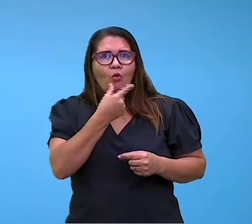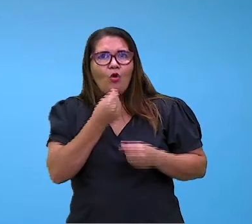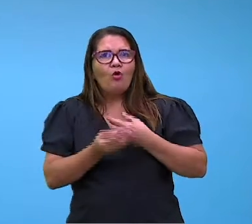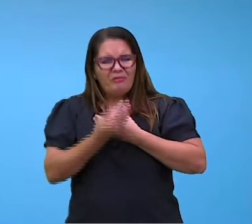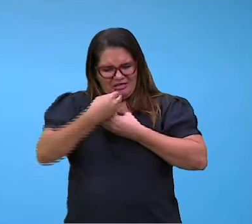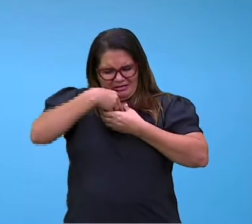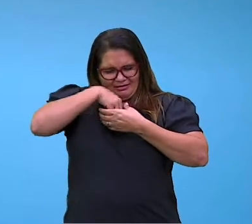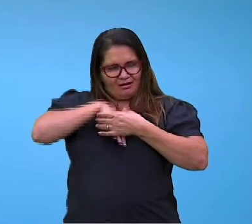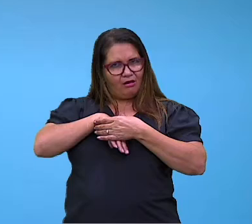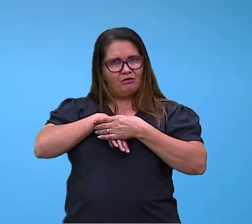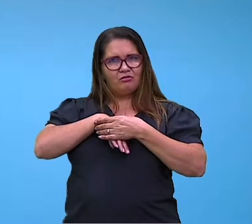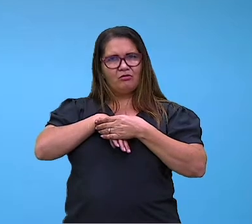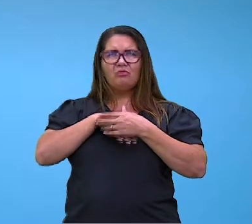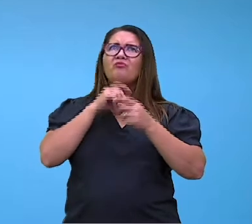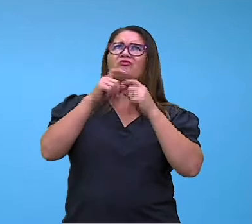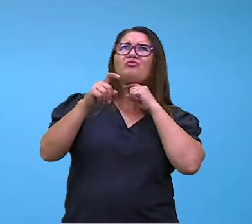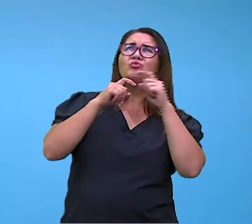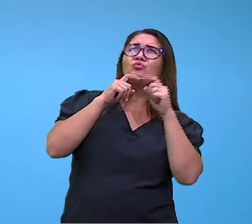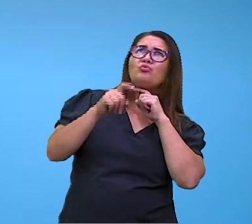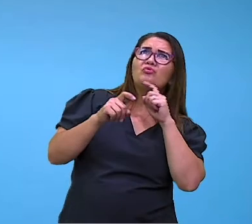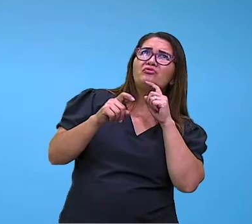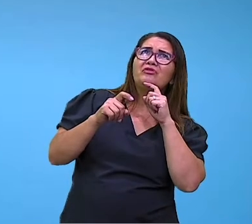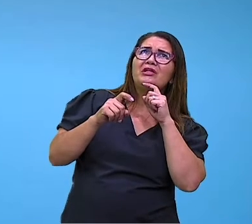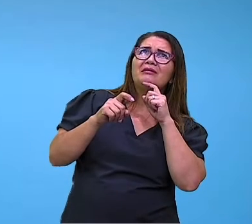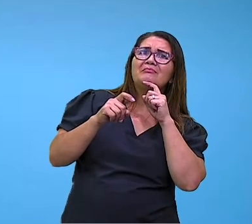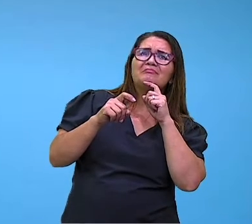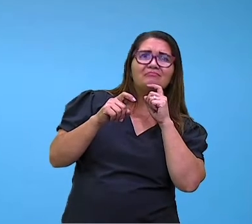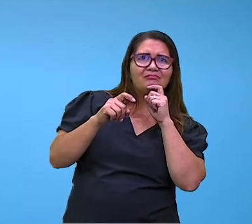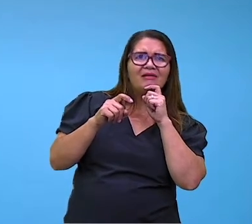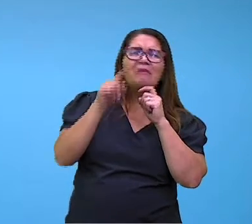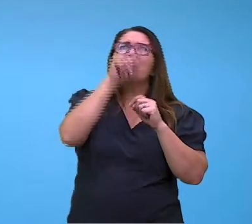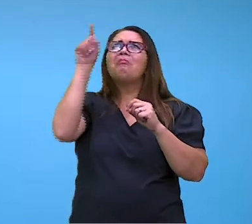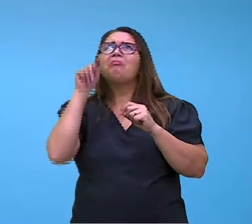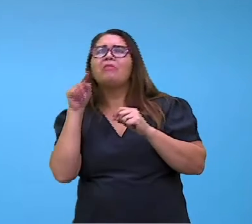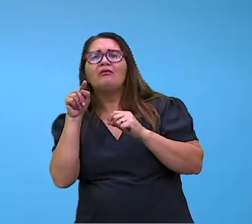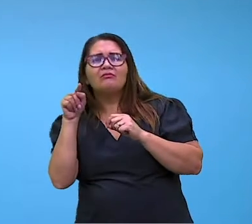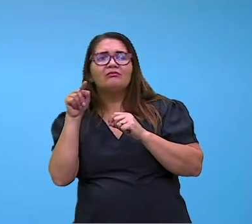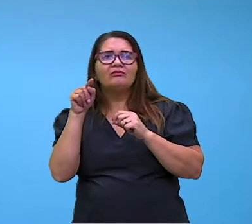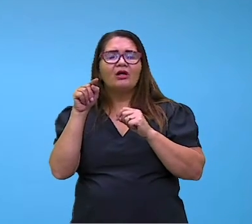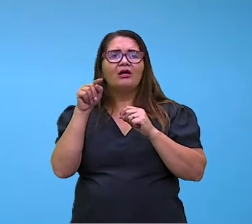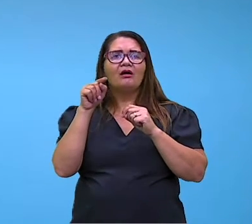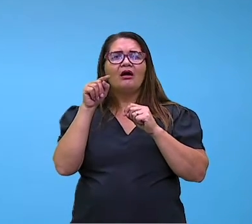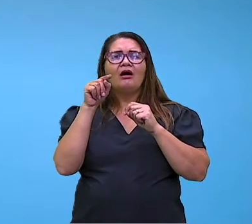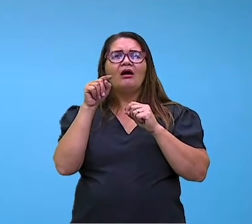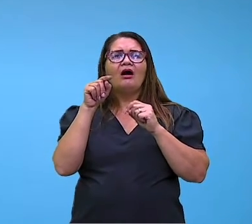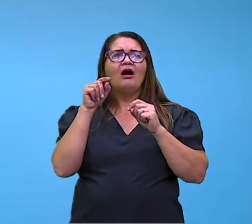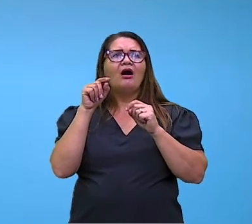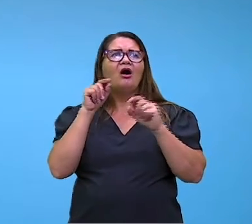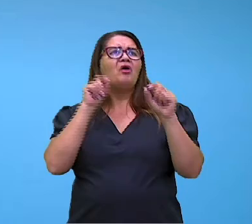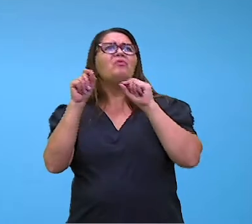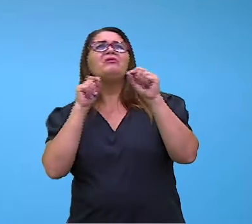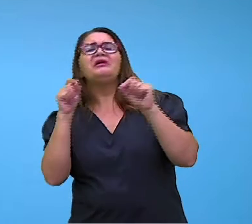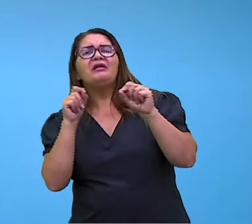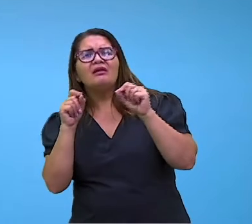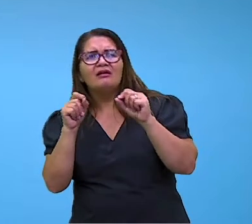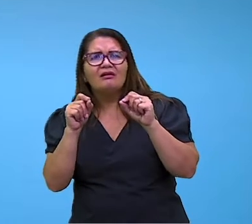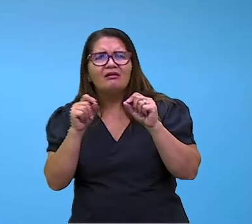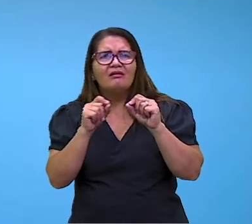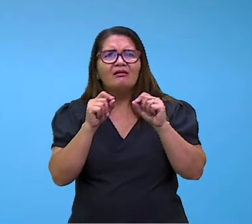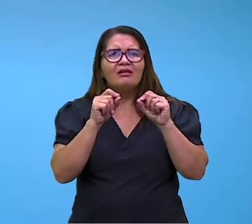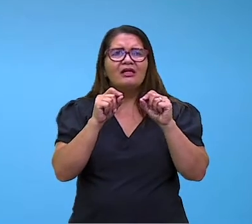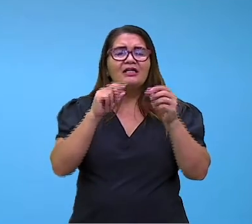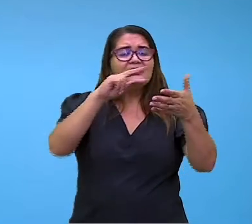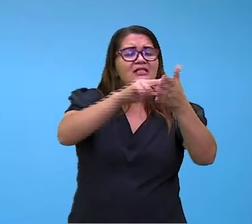do lado que é feliz ou que sabe que a gente é feliz, que pode dizer para a gente, confirmar que a gente é feliz?